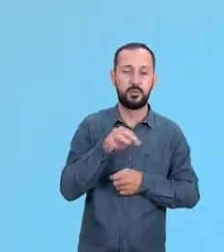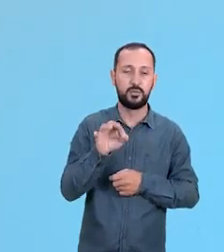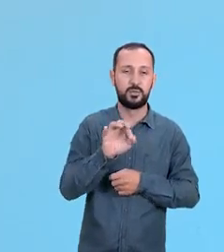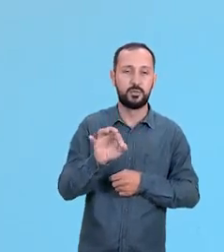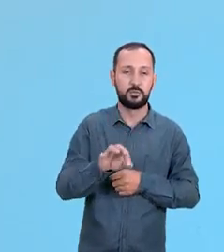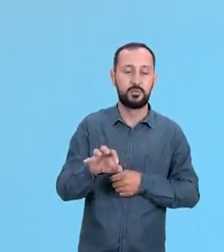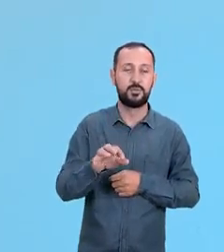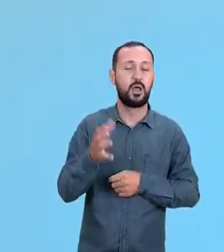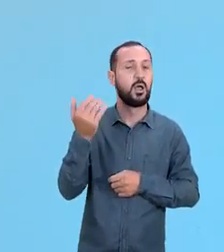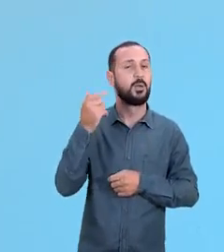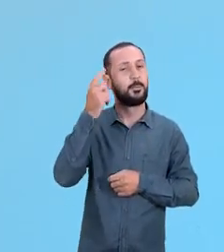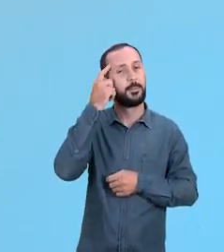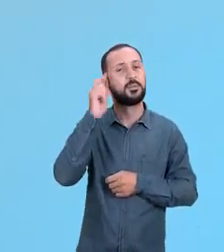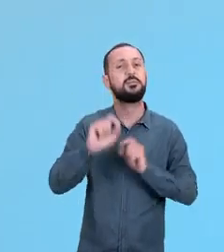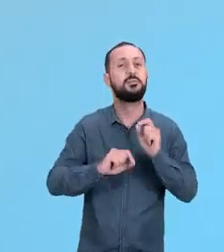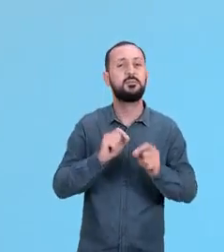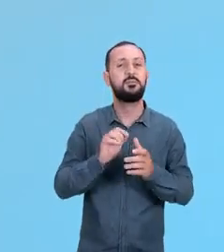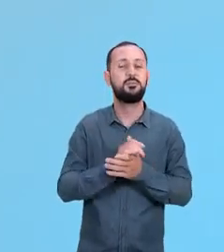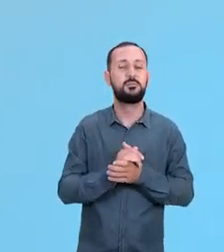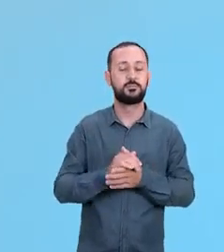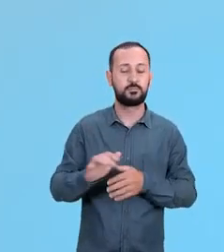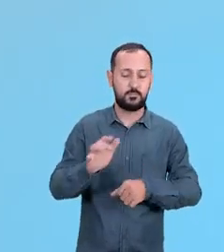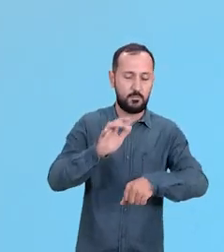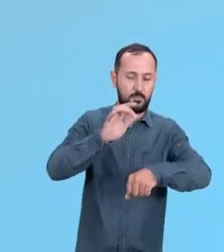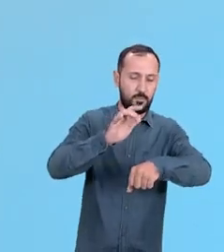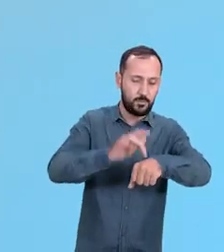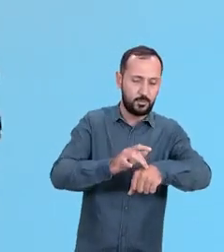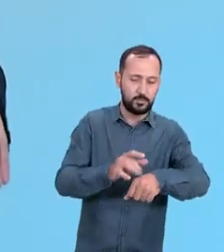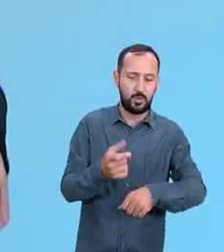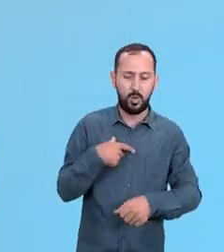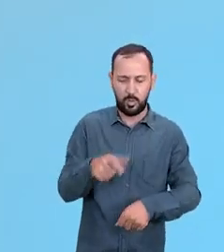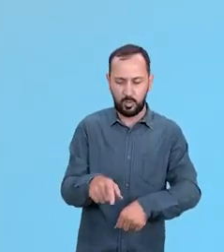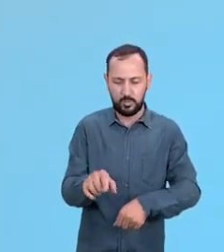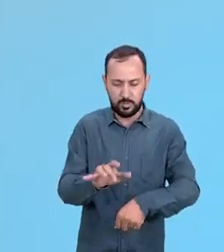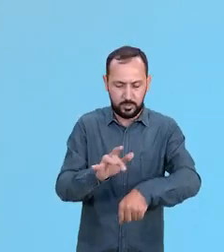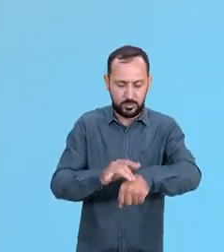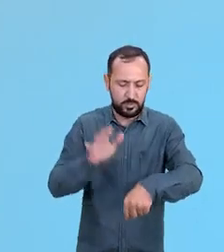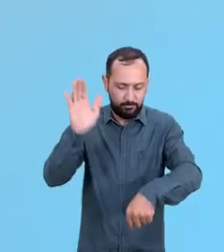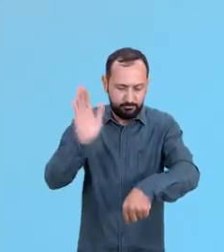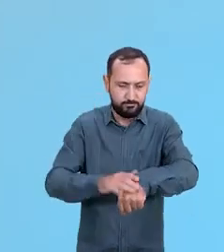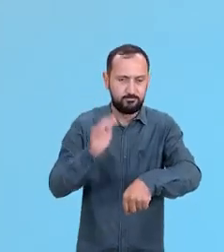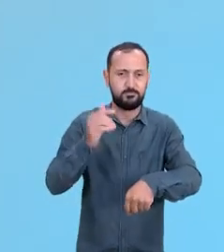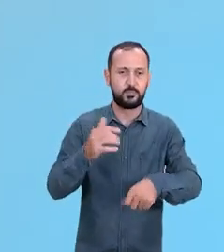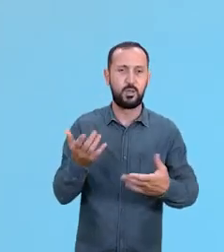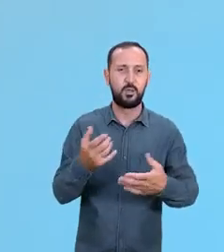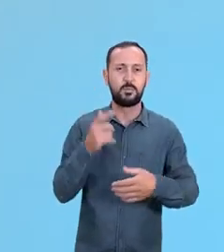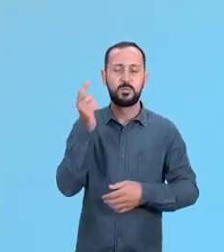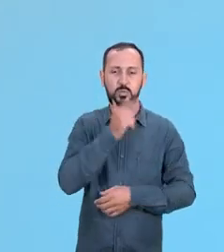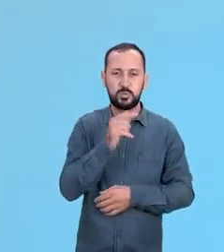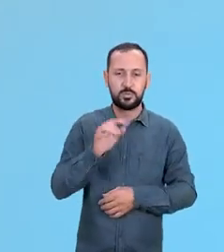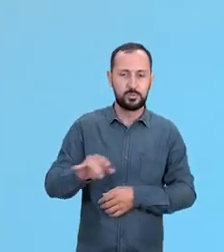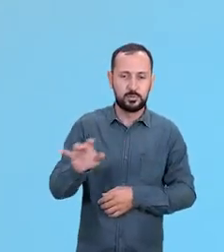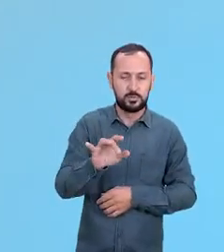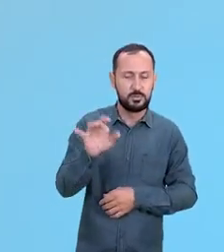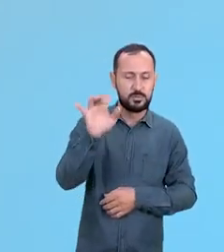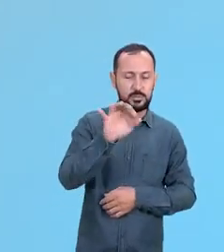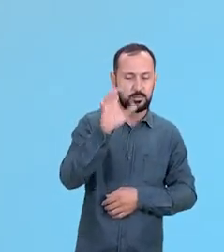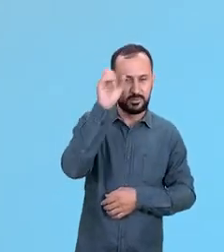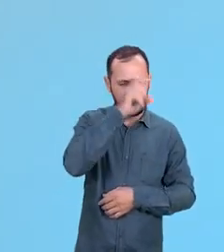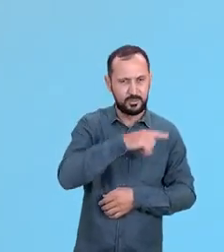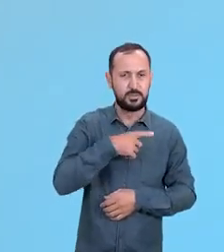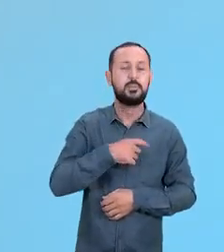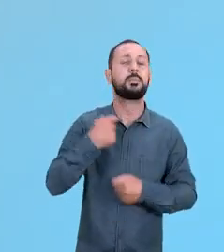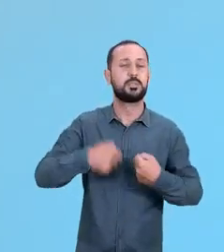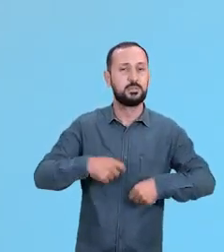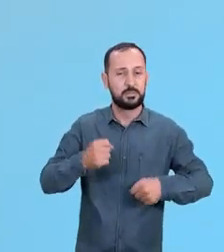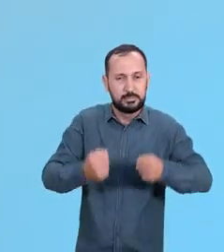né? Aquele antigamente ele parava, você é um mosquitinho aqui, pá. Hoje, para você pegar um mosquito da dengue, você tem que fazer